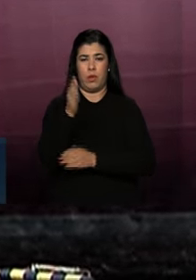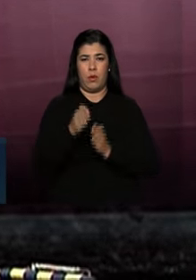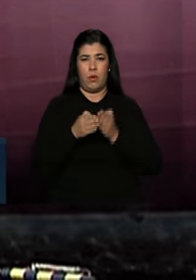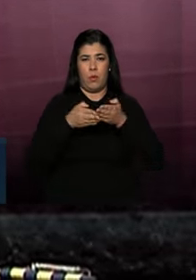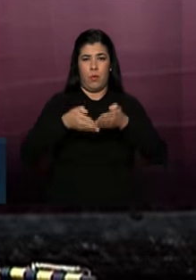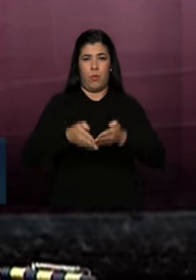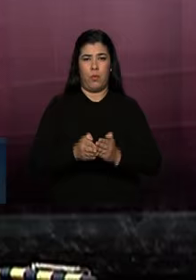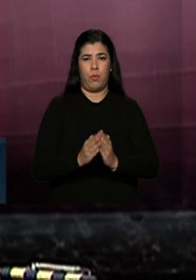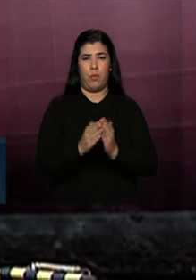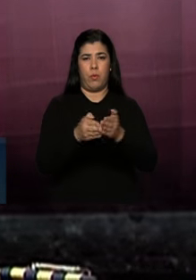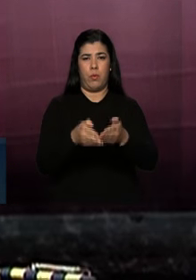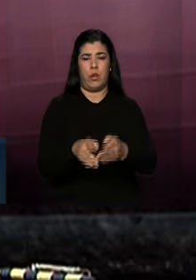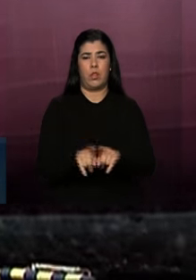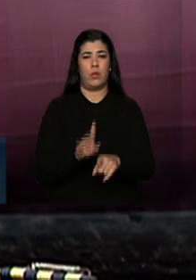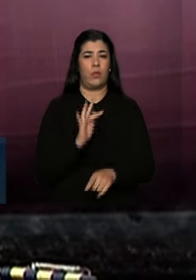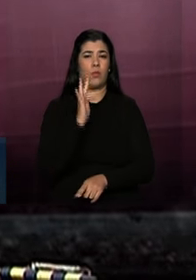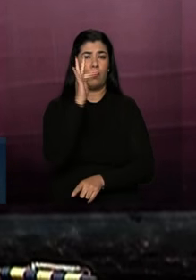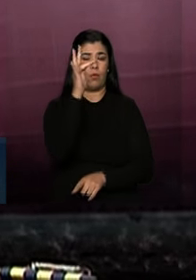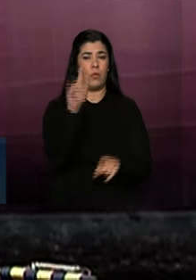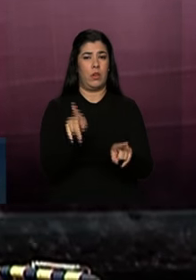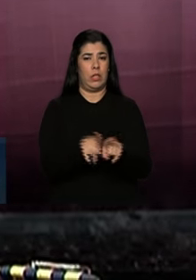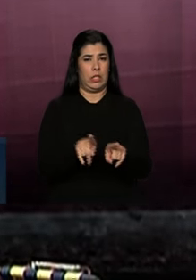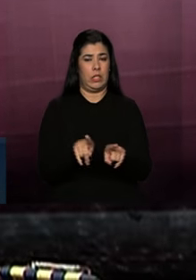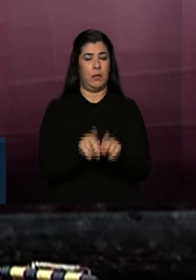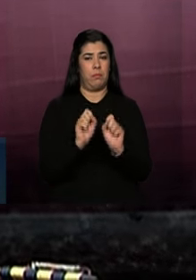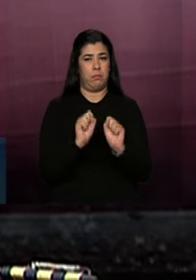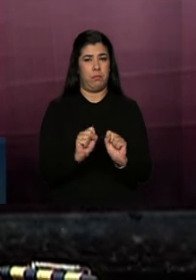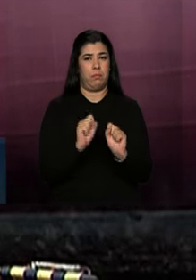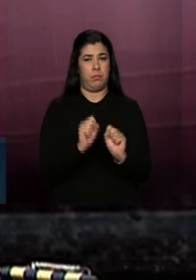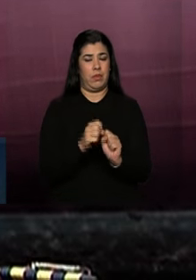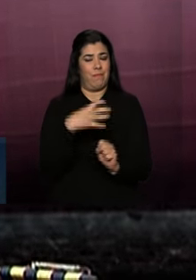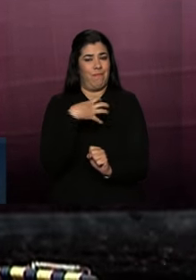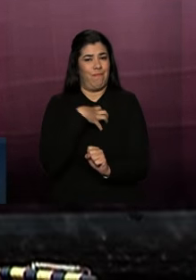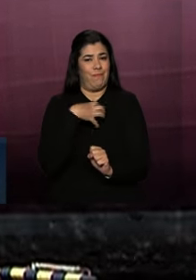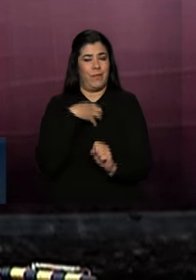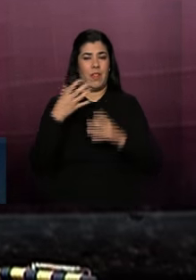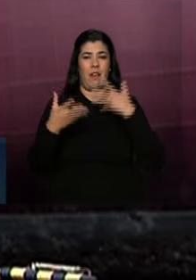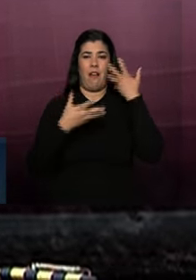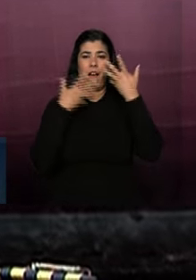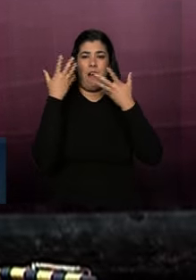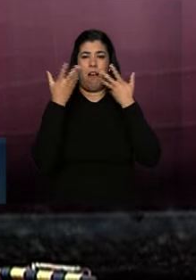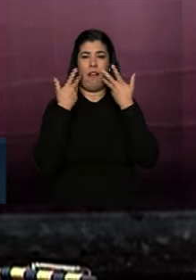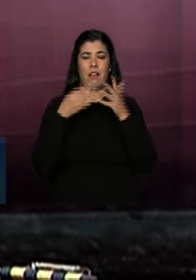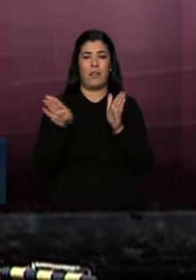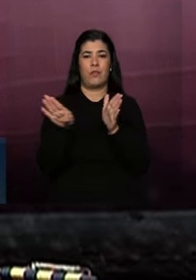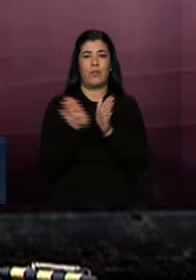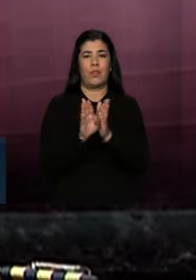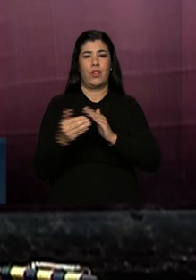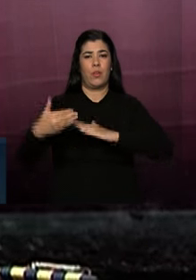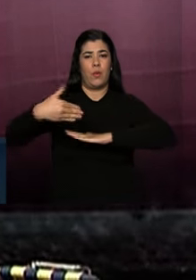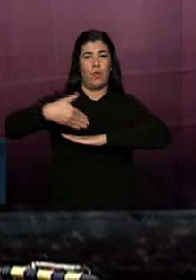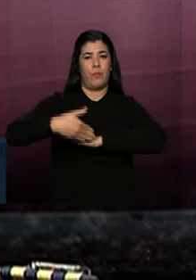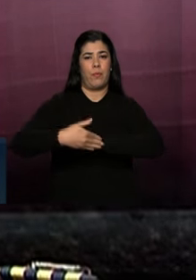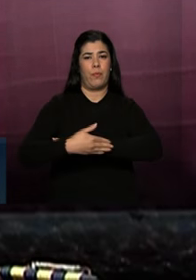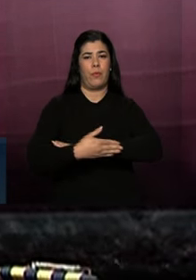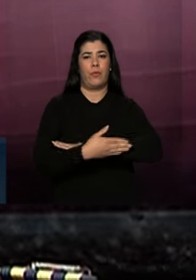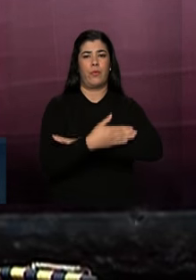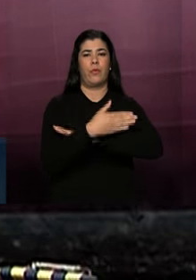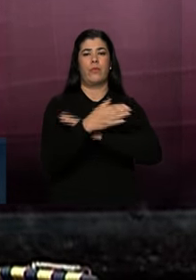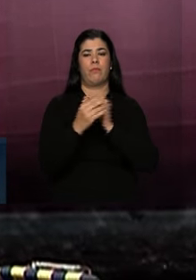oceano, e um dia também a alegria da chegada do Porto da